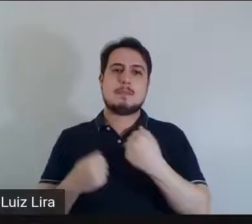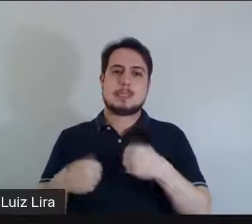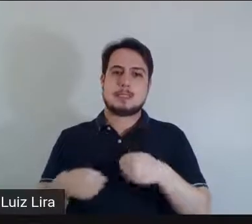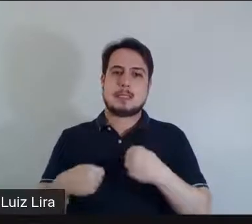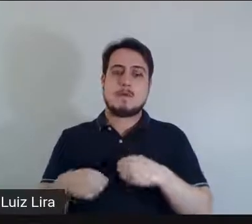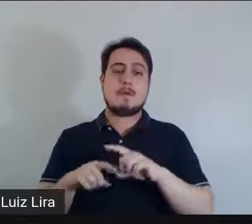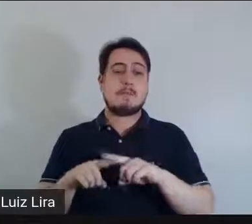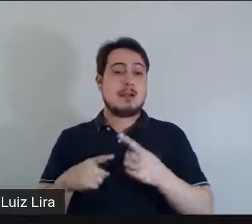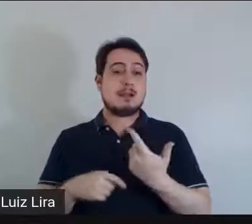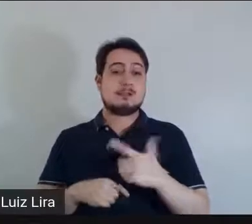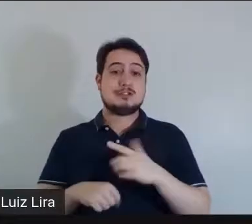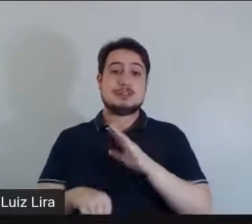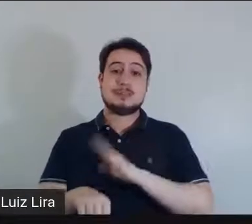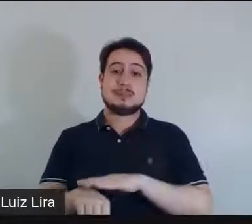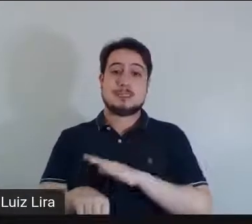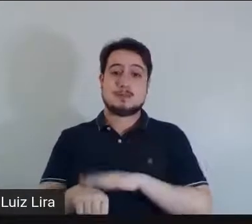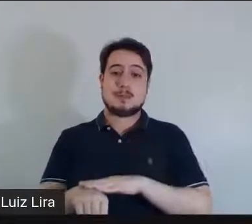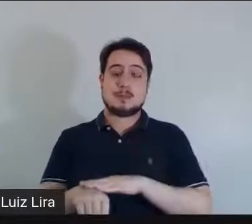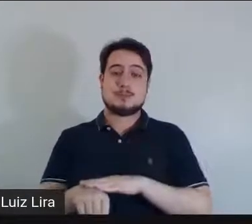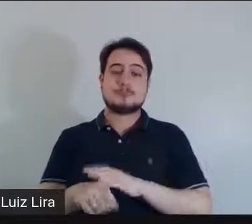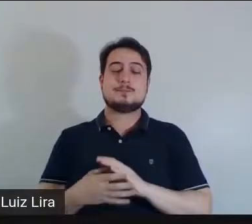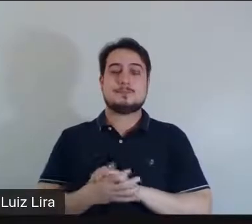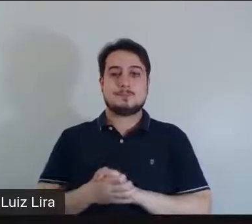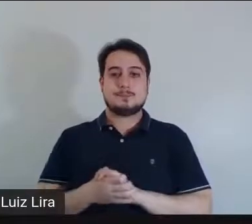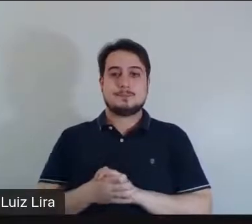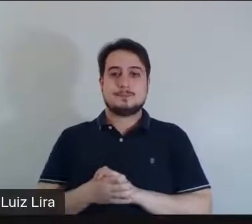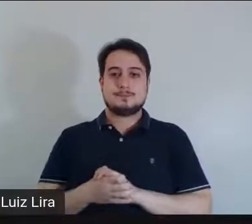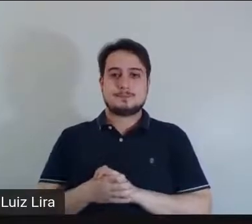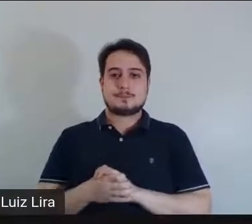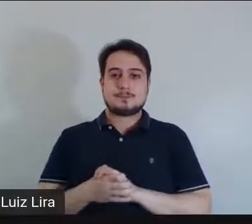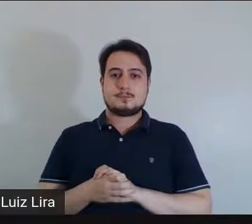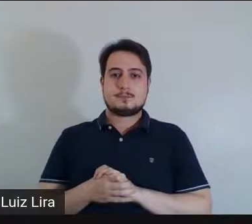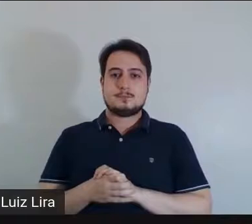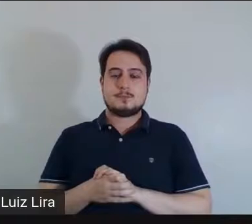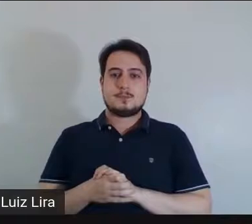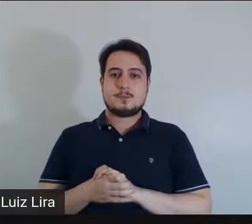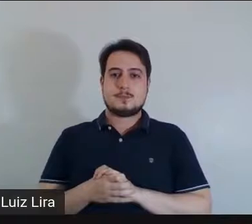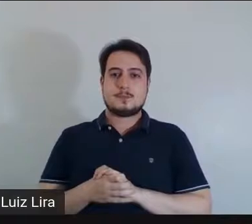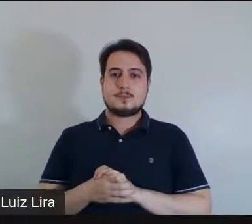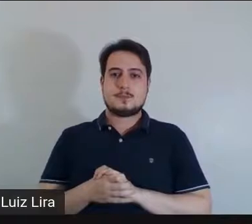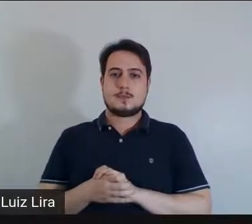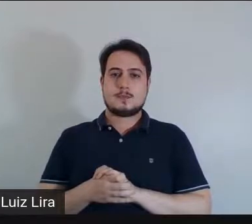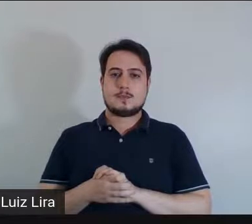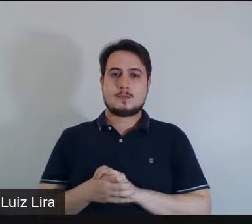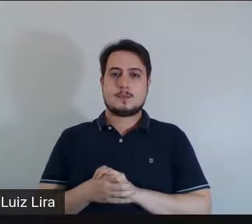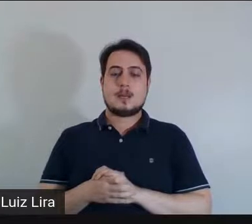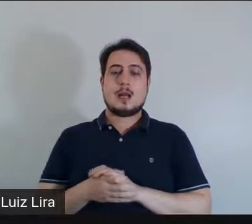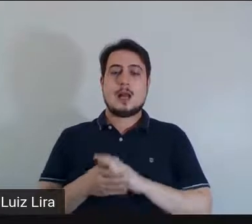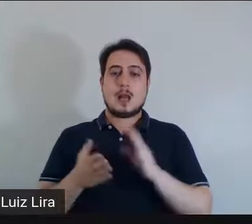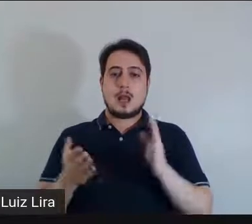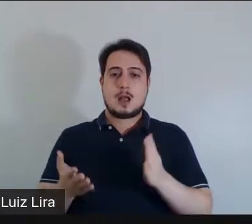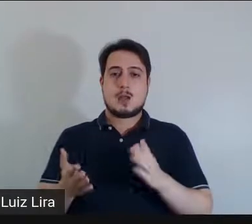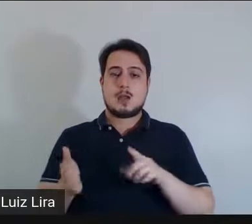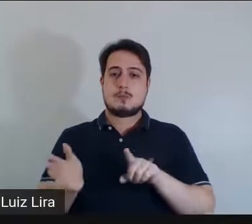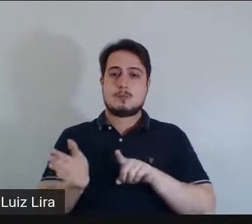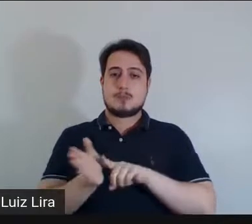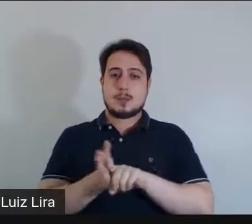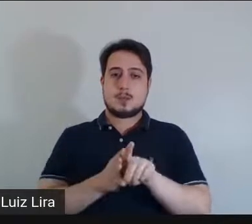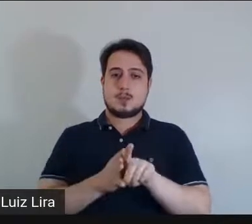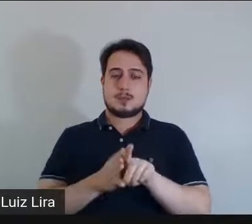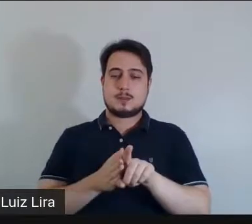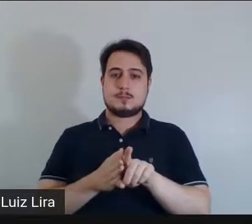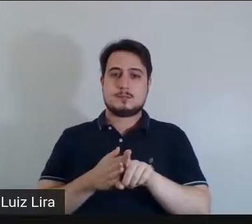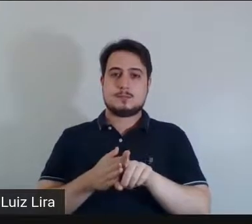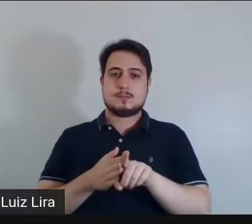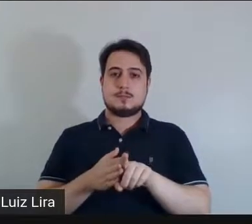É uma contingência do momento. Aí eu vou chegando à minha pergunta.